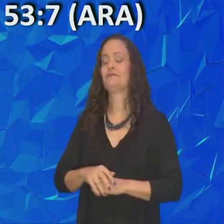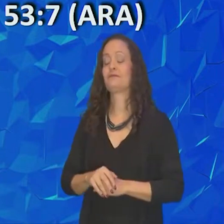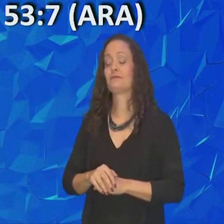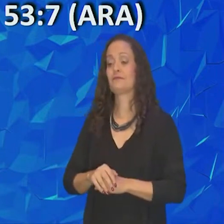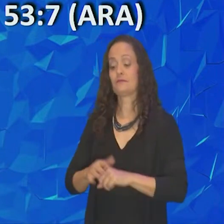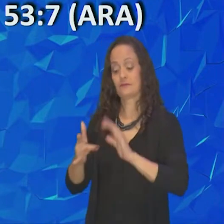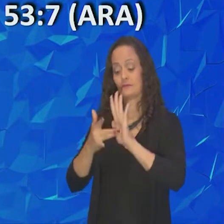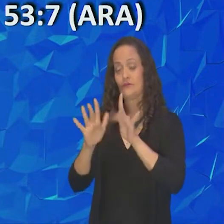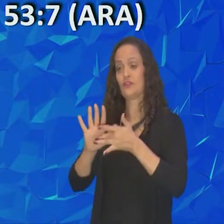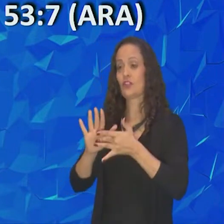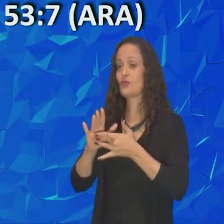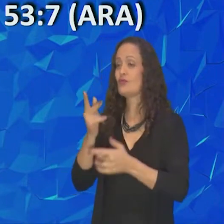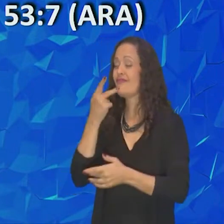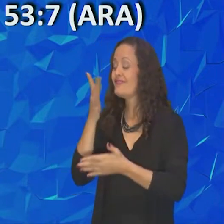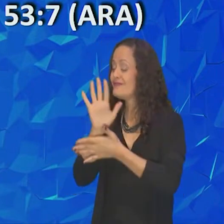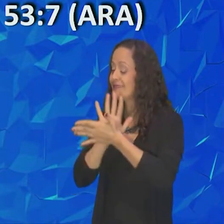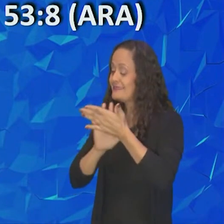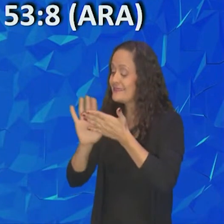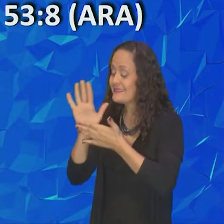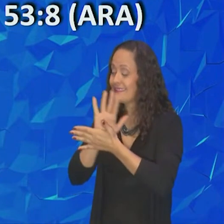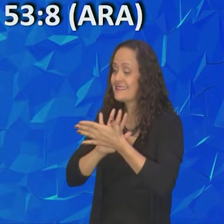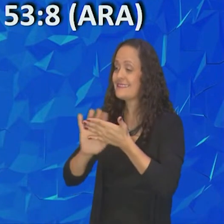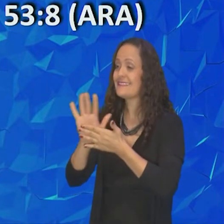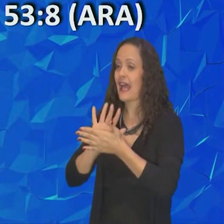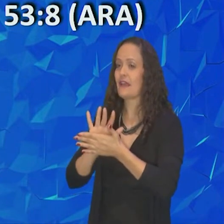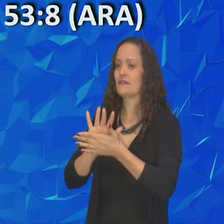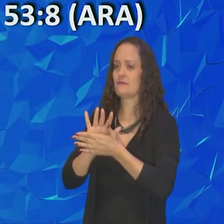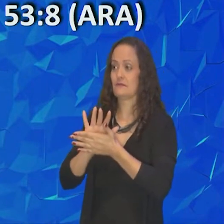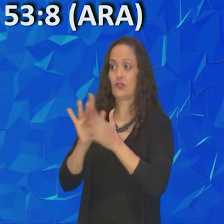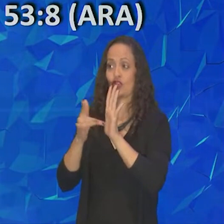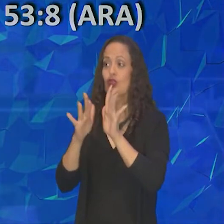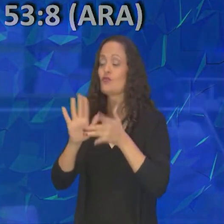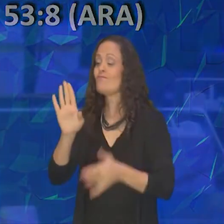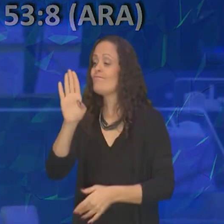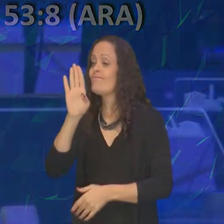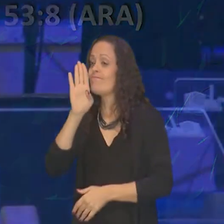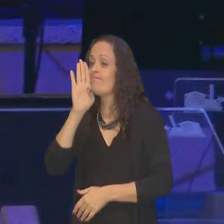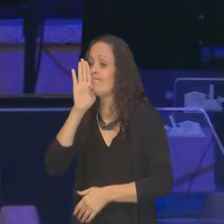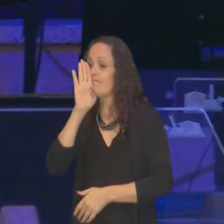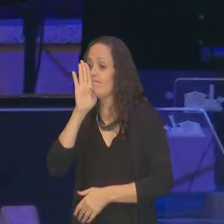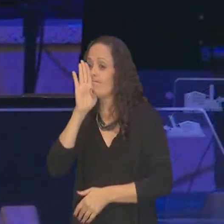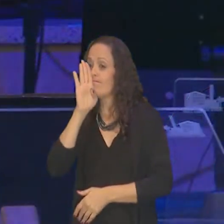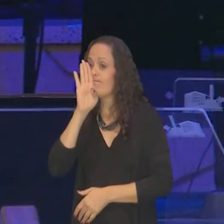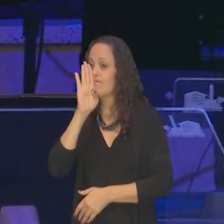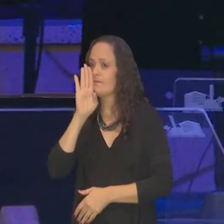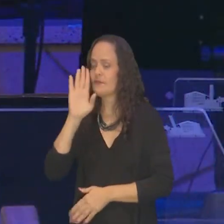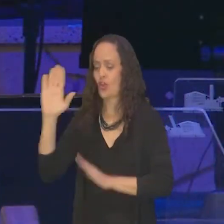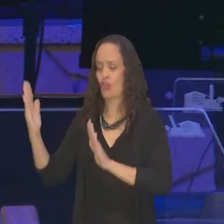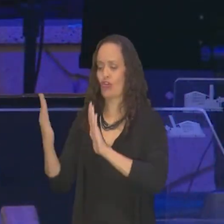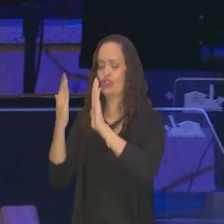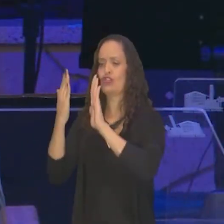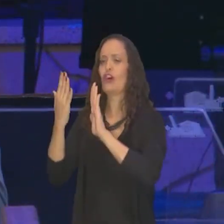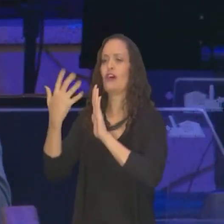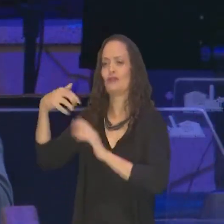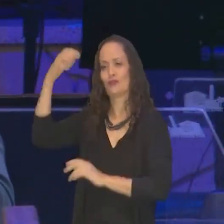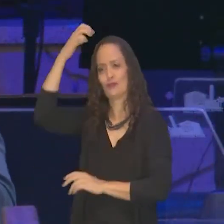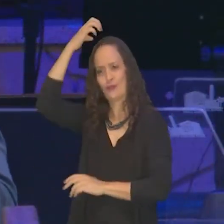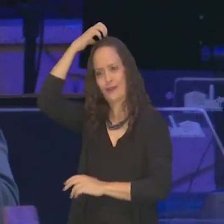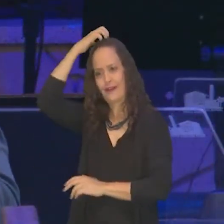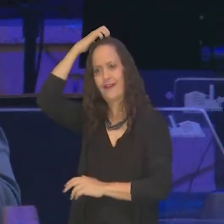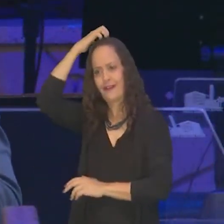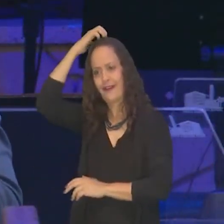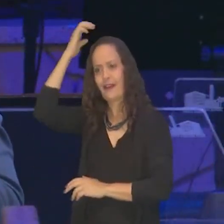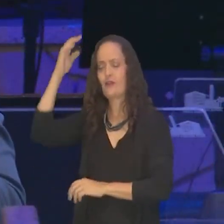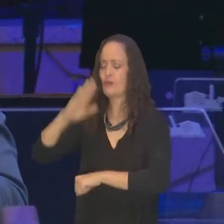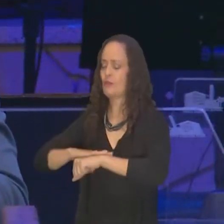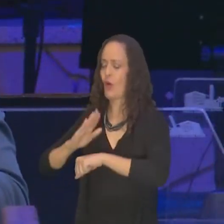ele não abriu a sua boca. Isto fala do silêncio de Cristo diante de Pilatos, diante das autoridades no momento da sua